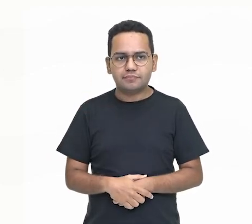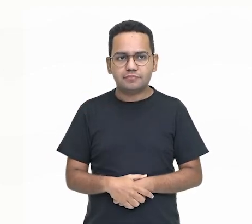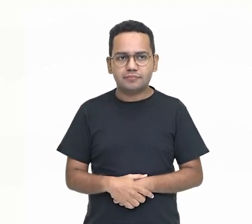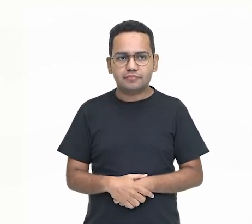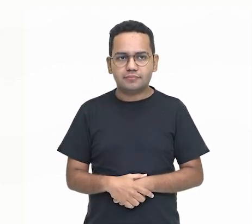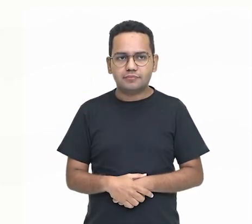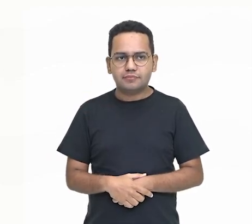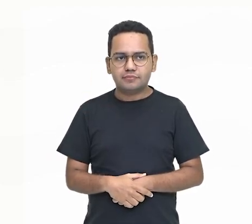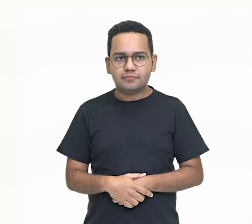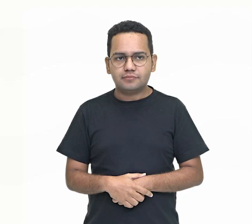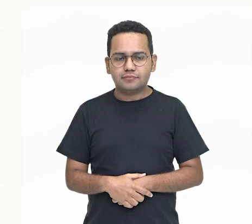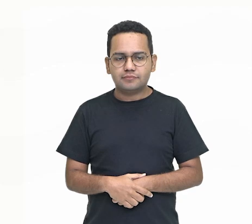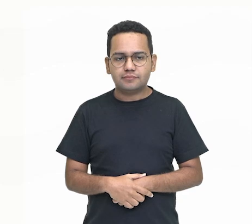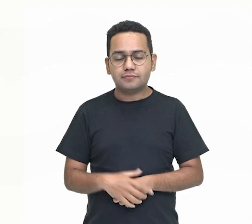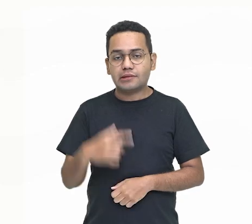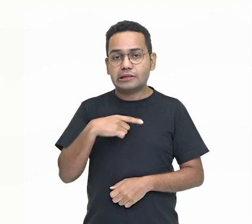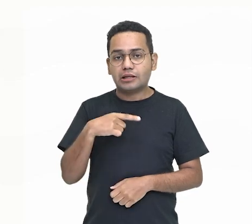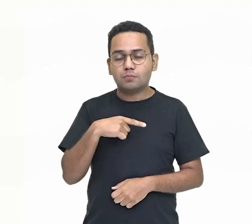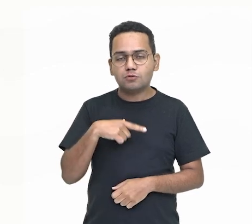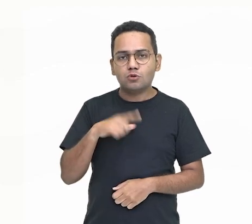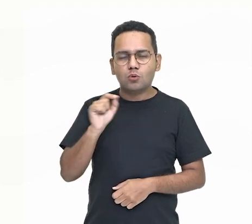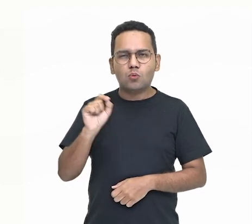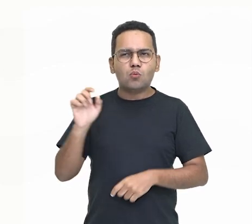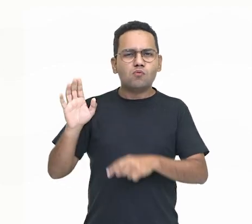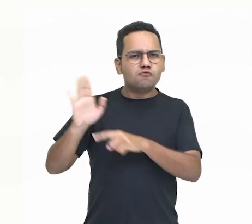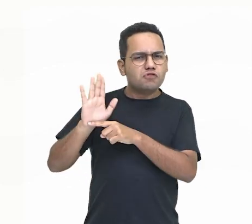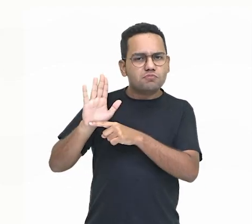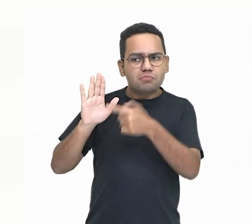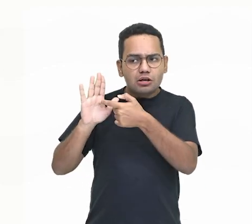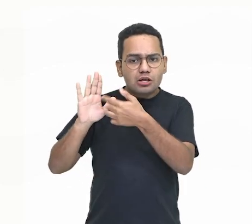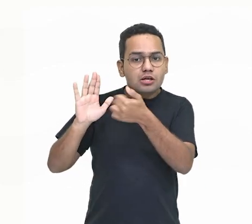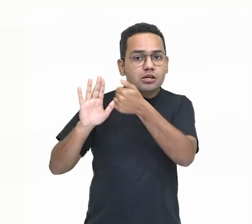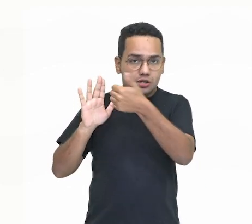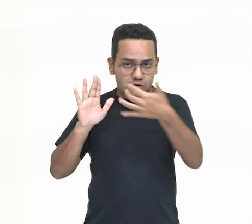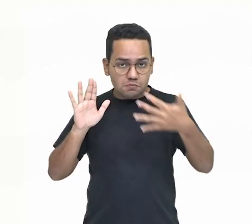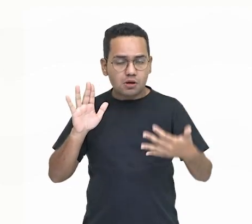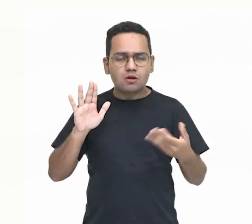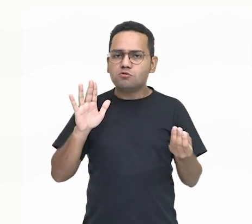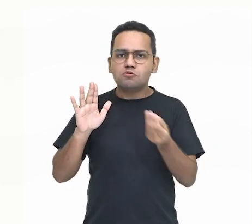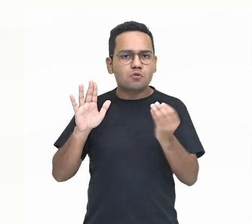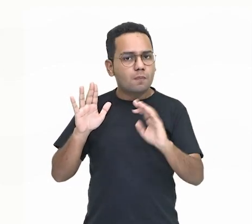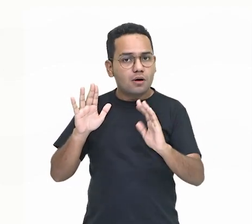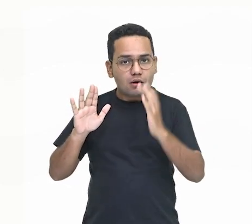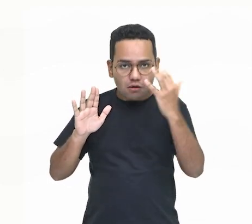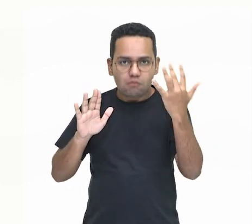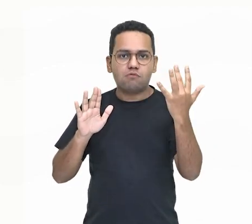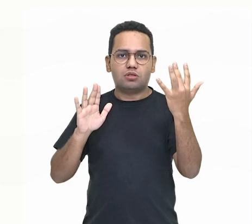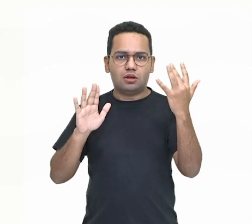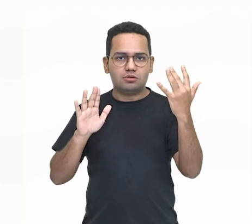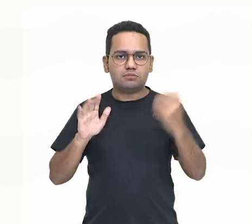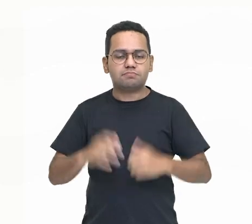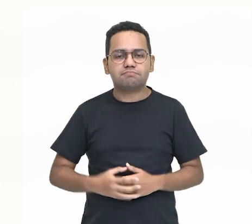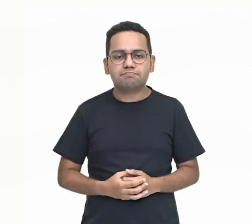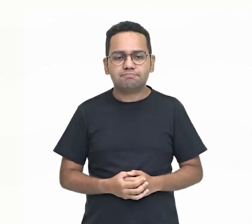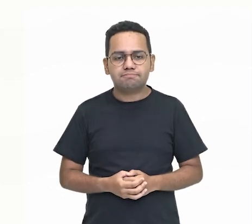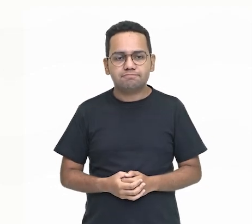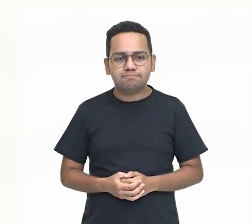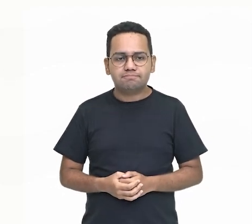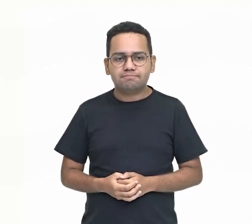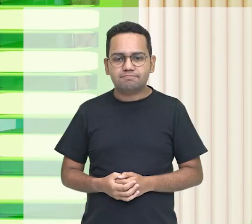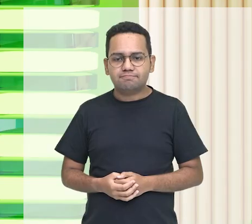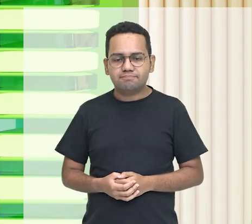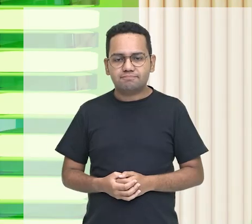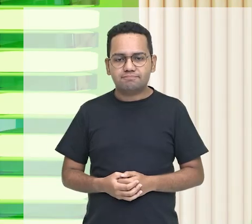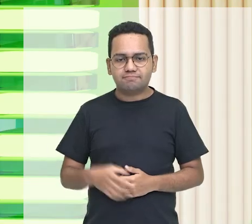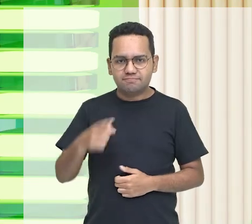que envolvia essa fonte de energia alternativa, que é a energia solar.